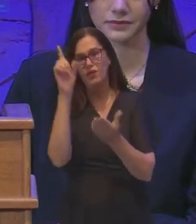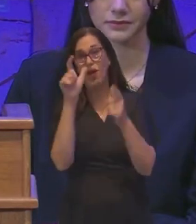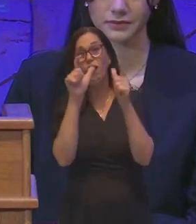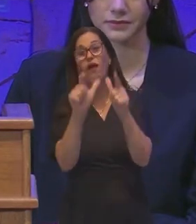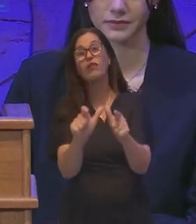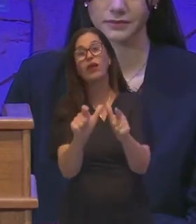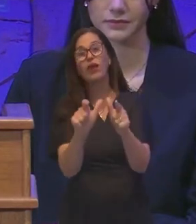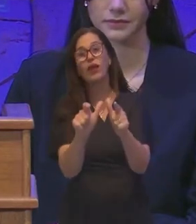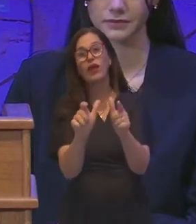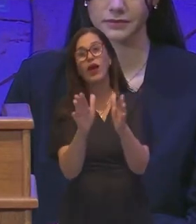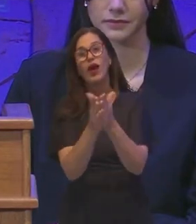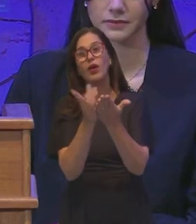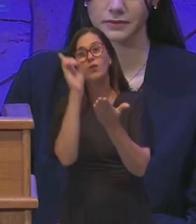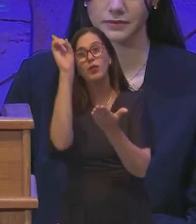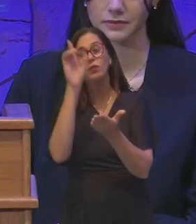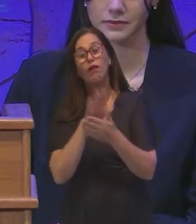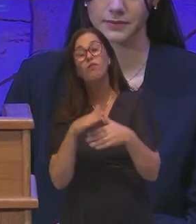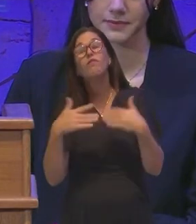estava a Bíblia Sagrada.